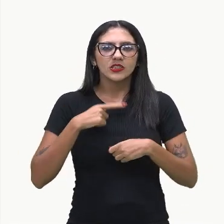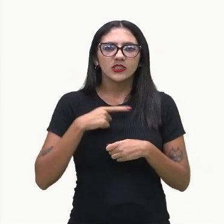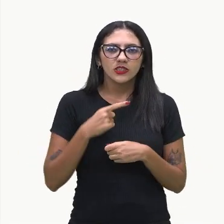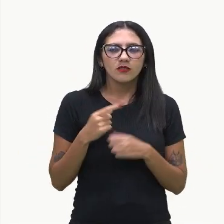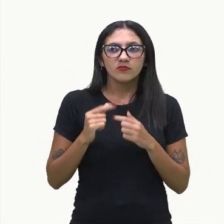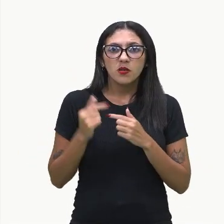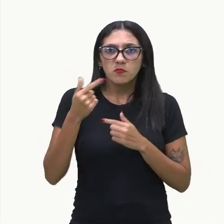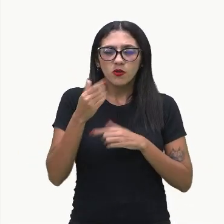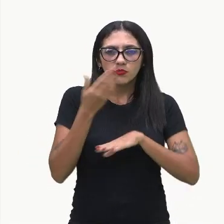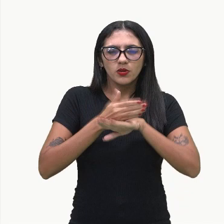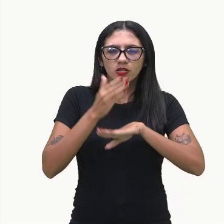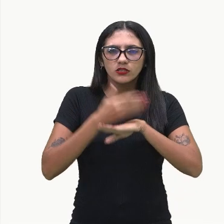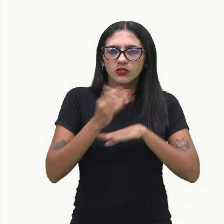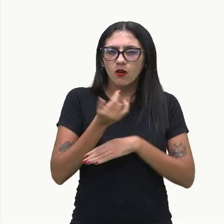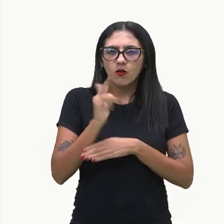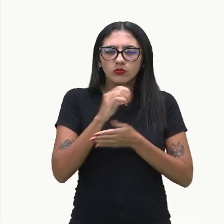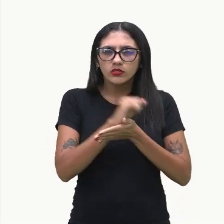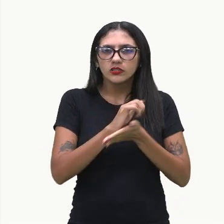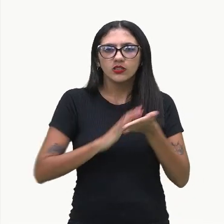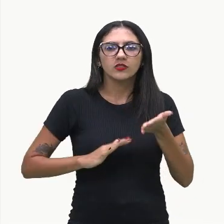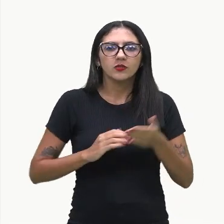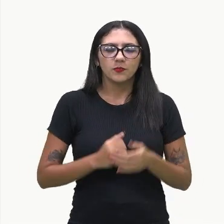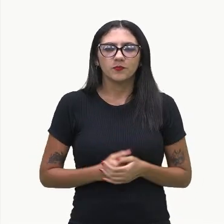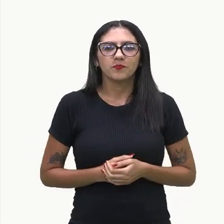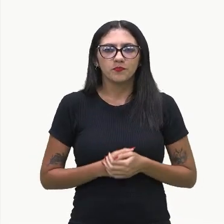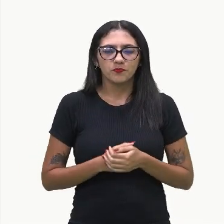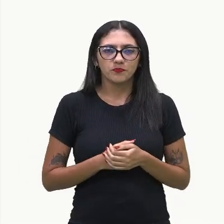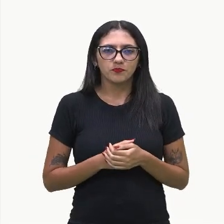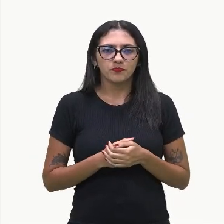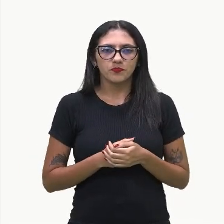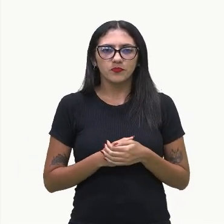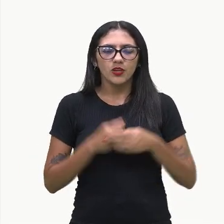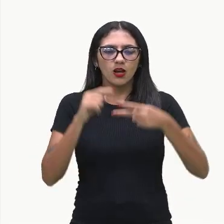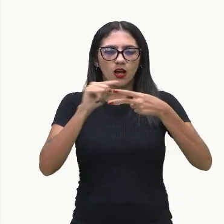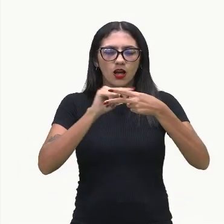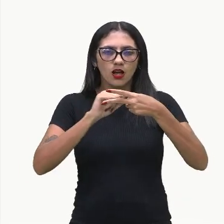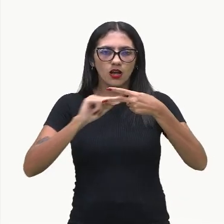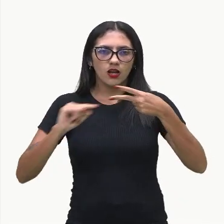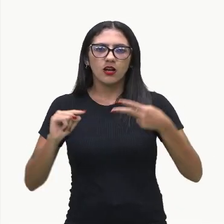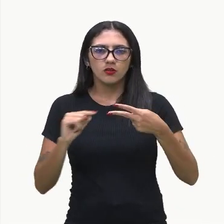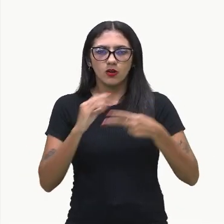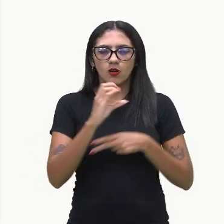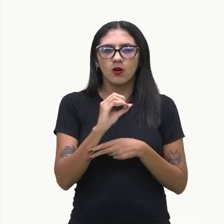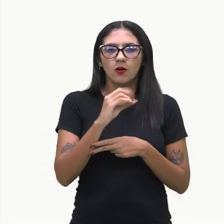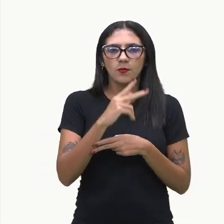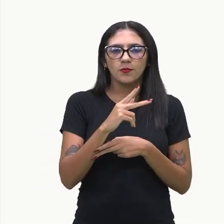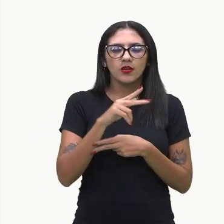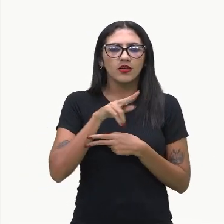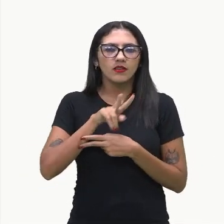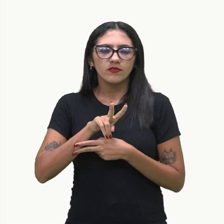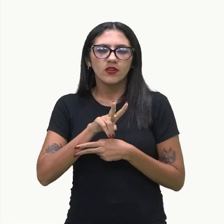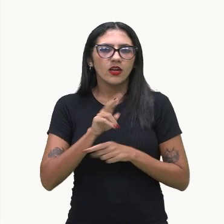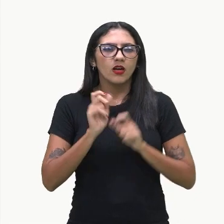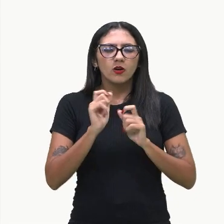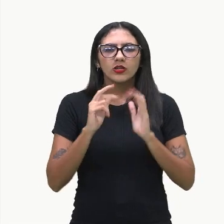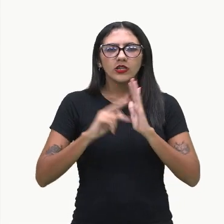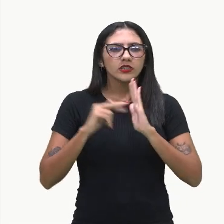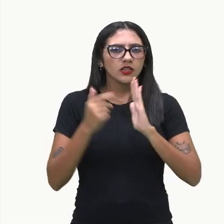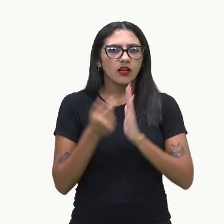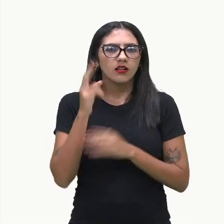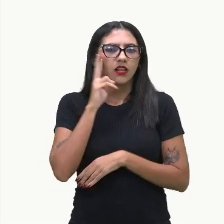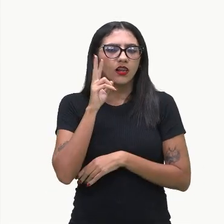for praticar exercício. Ângulos opostos pelo vértice são ângulos que vão estar ali, um